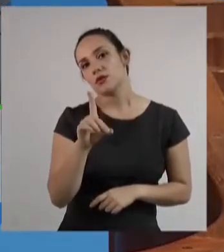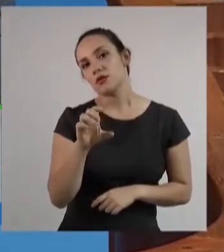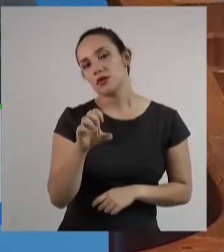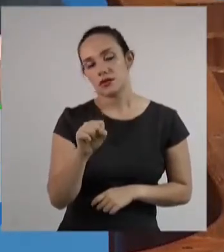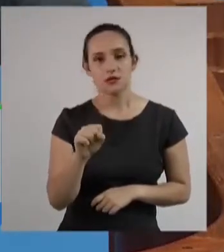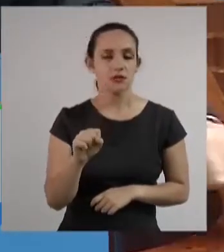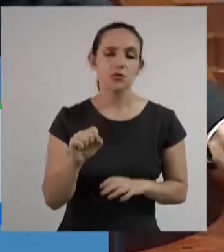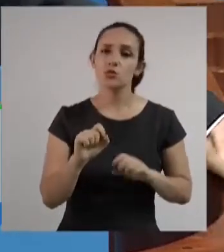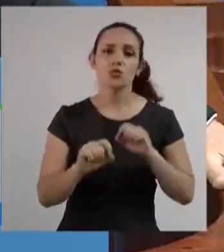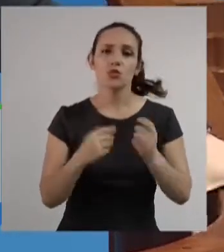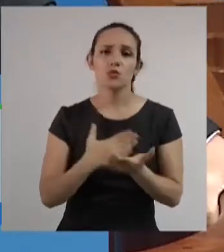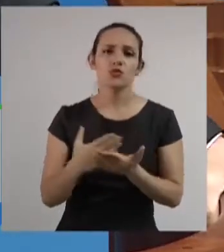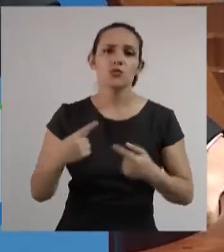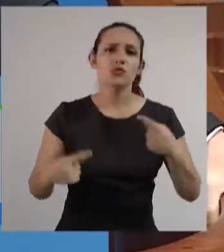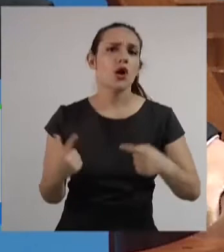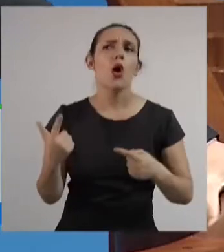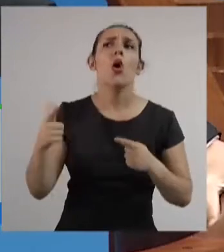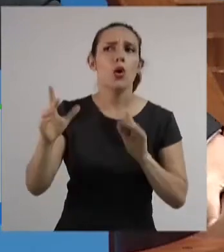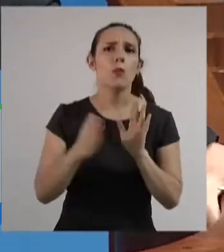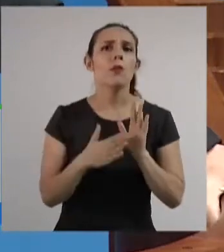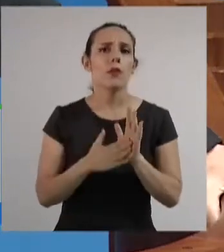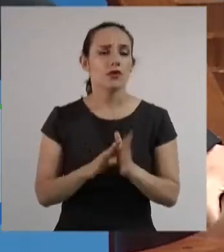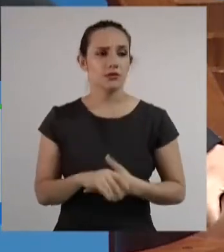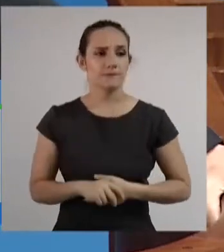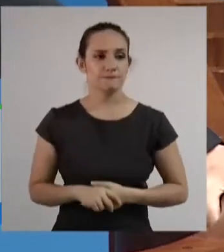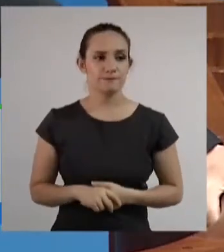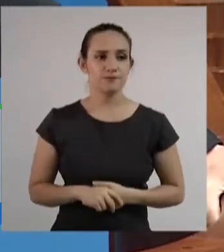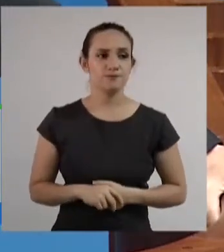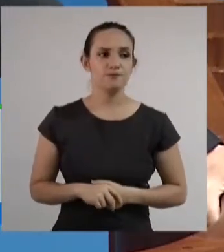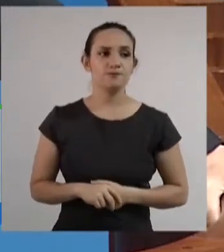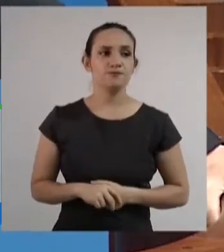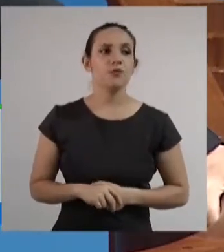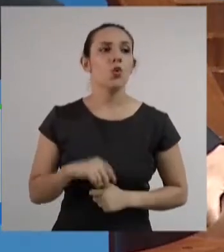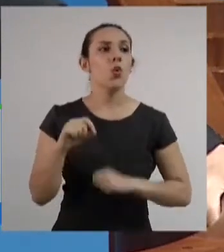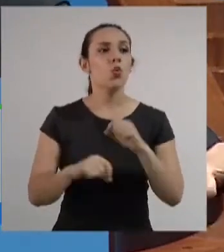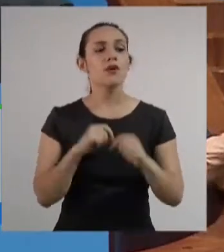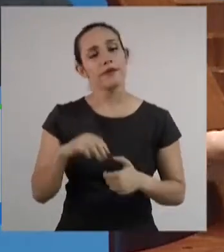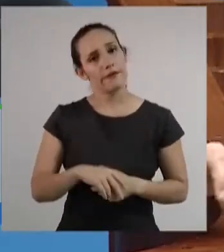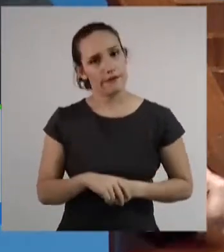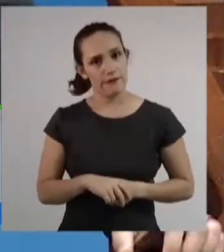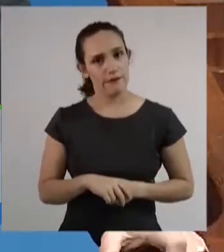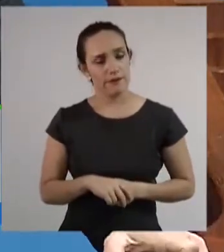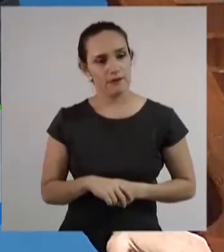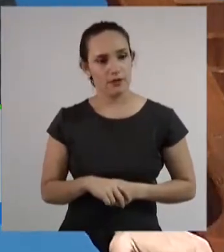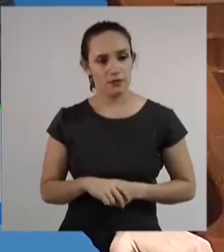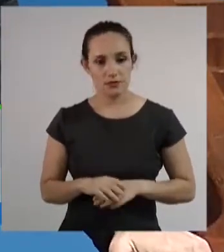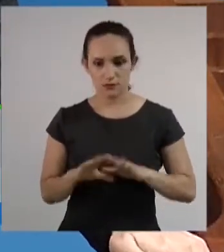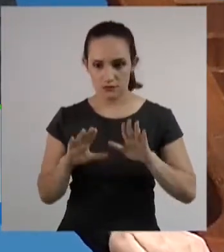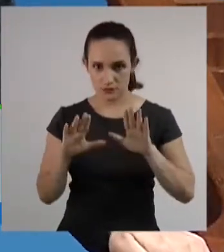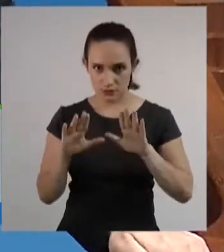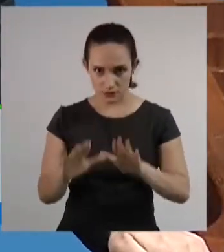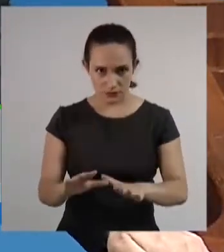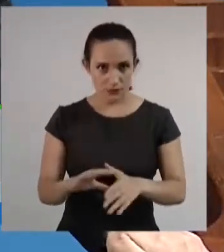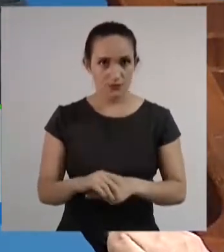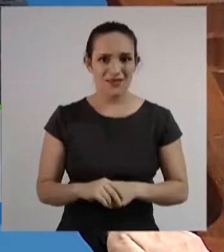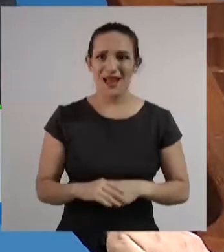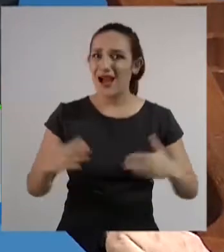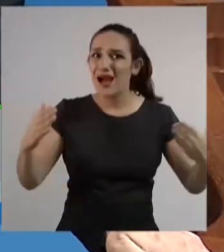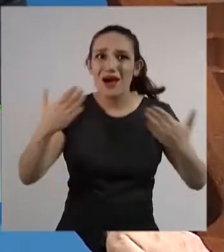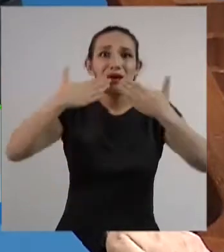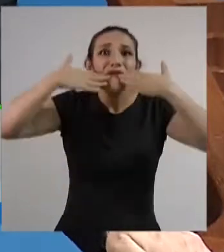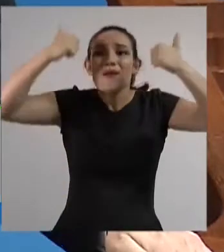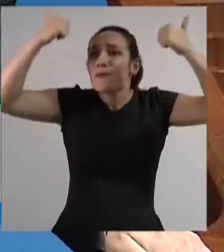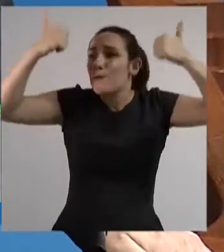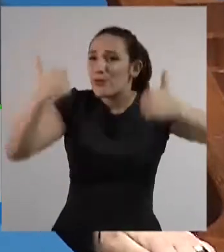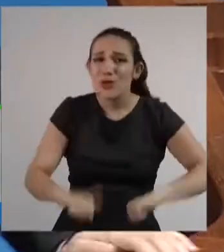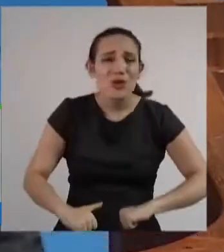para a discussão uma outra proposta de reforma da Previdência, que é 10 vezes pior do